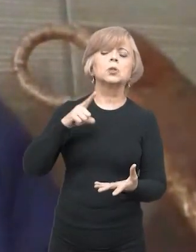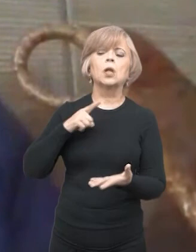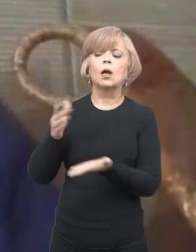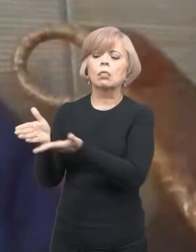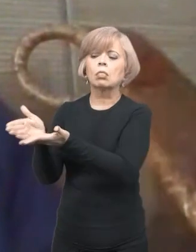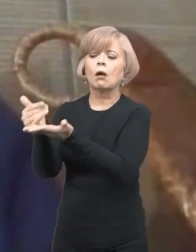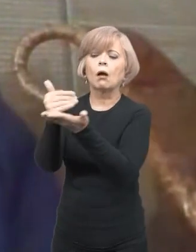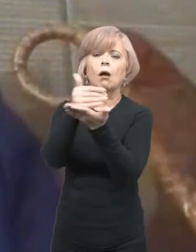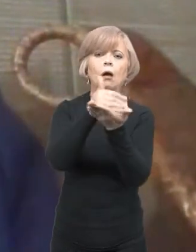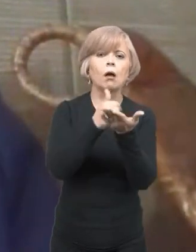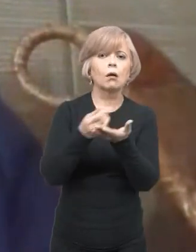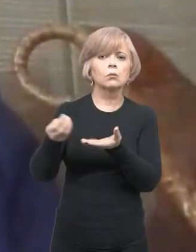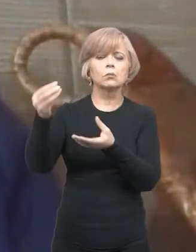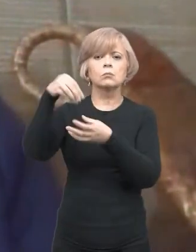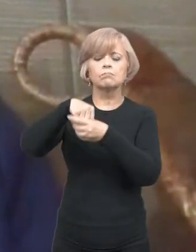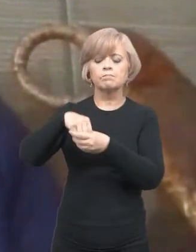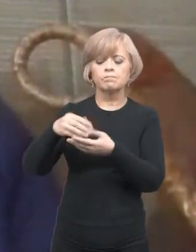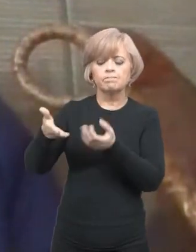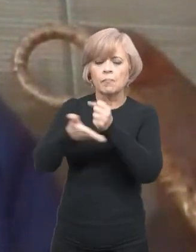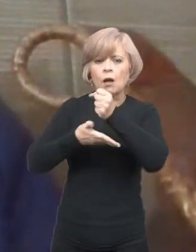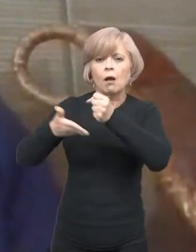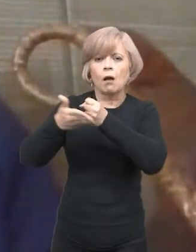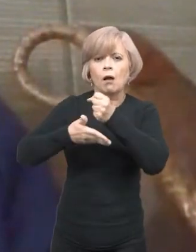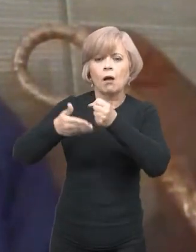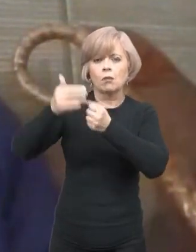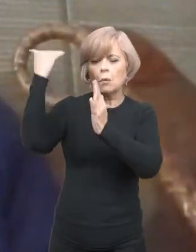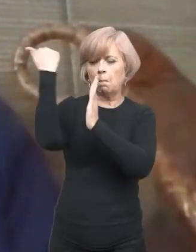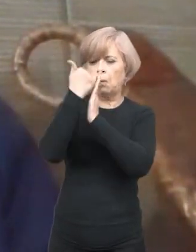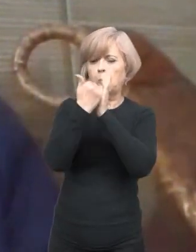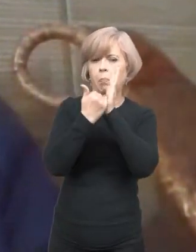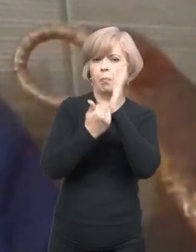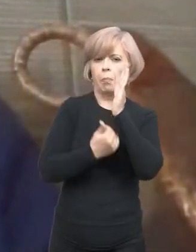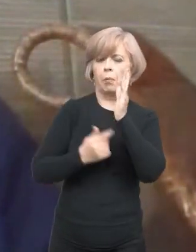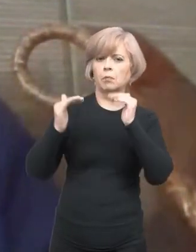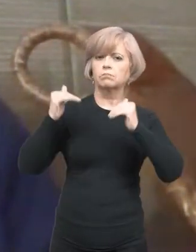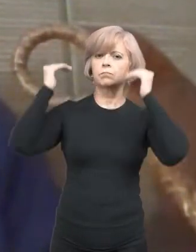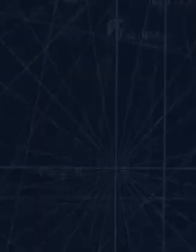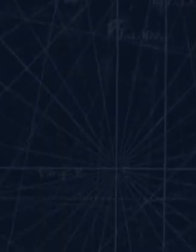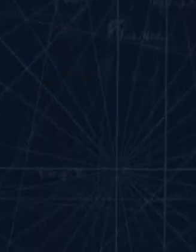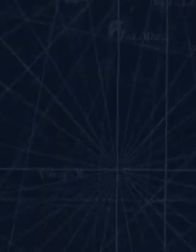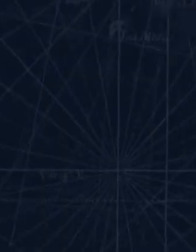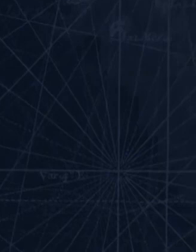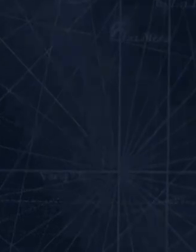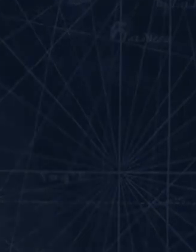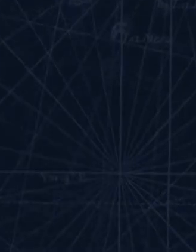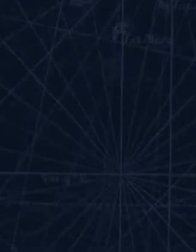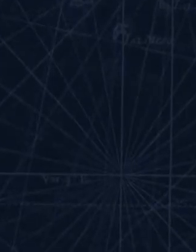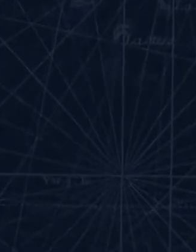os dados e fazer a sustentação das teses perante os tribunais superiores.